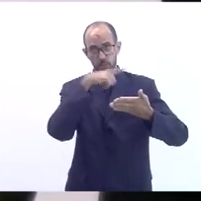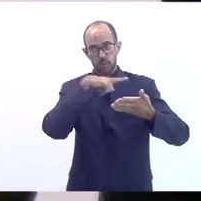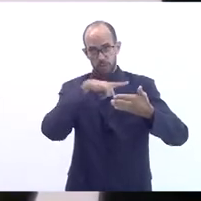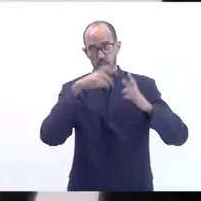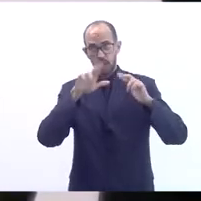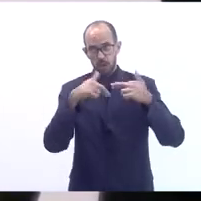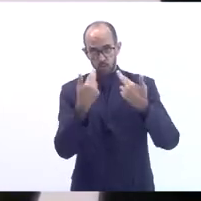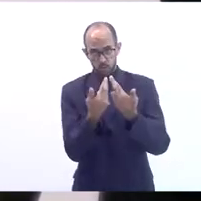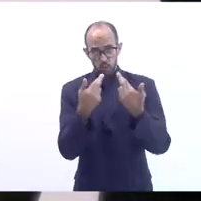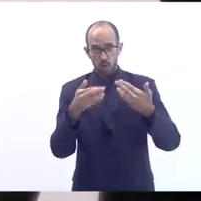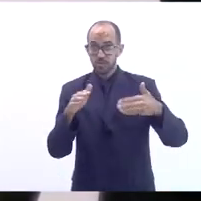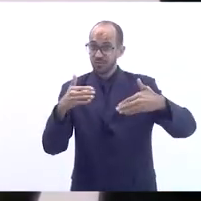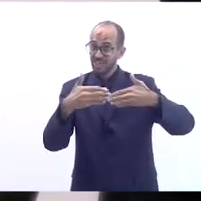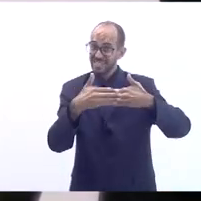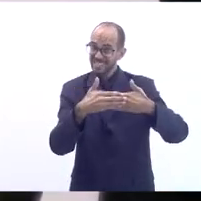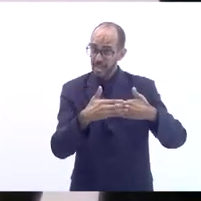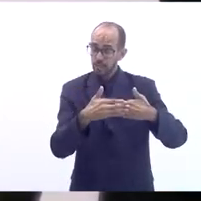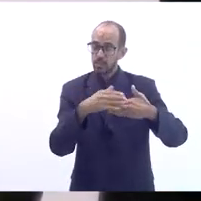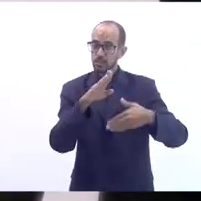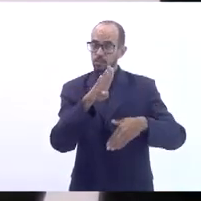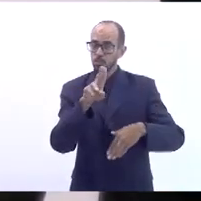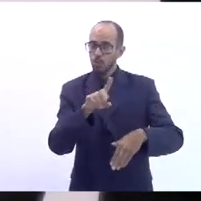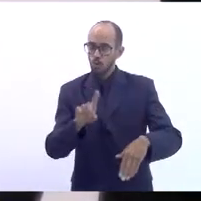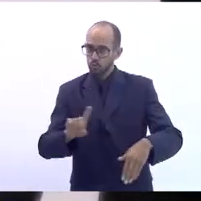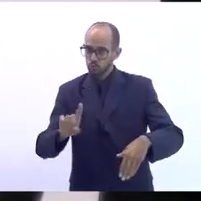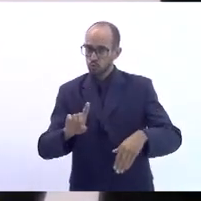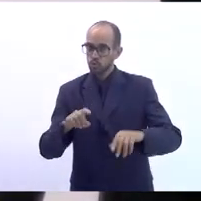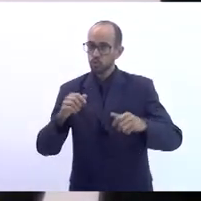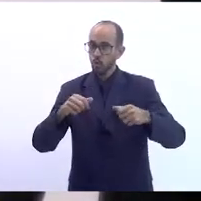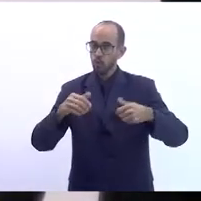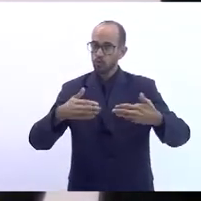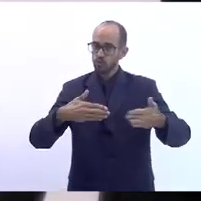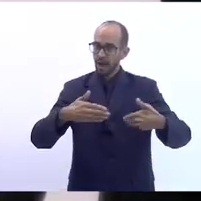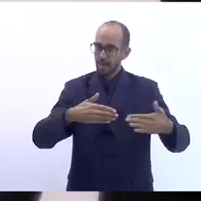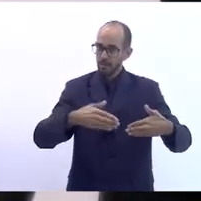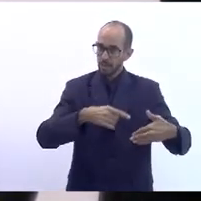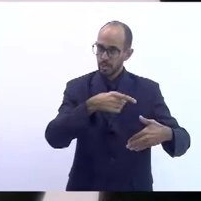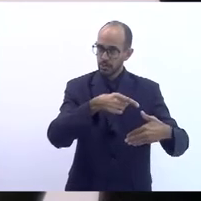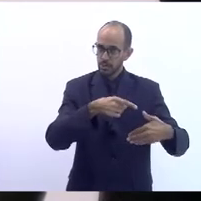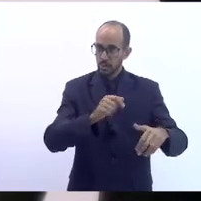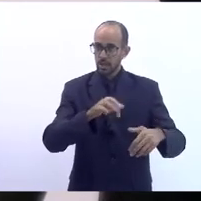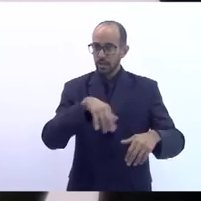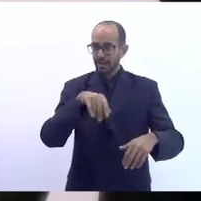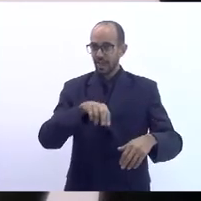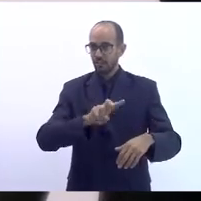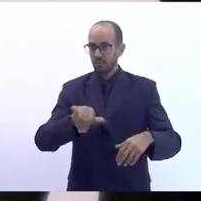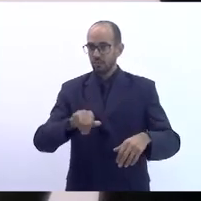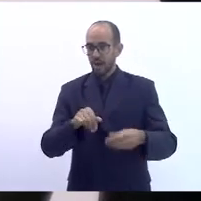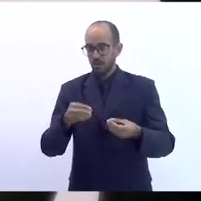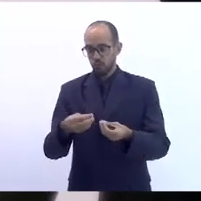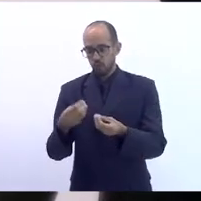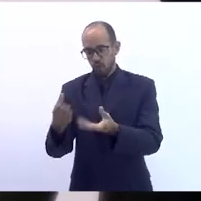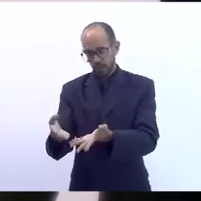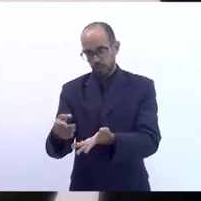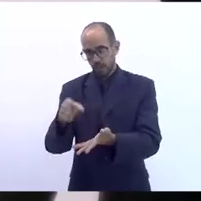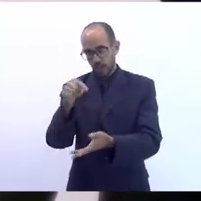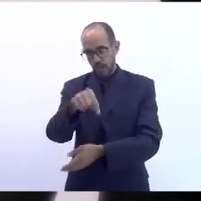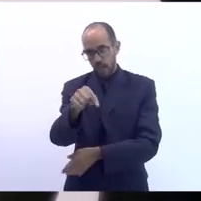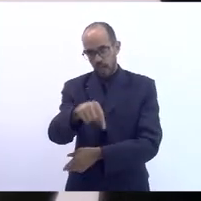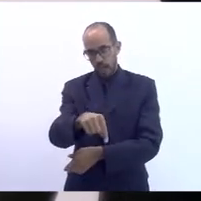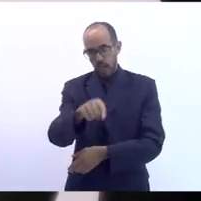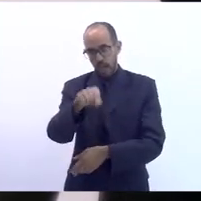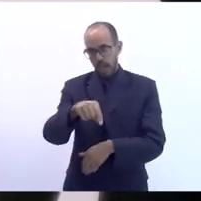a portas fechadas lá em Búzios com indústrias e quem no final das contas acaba fornecendo lá